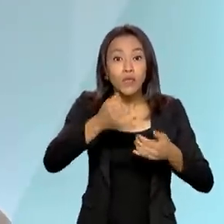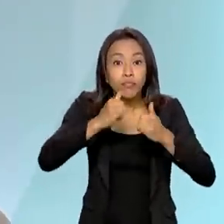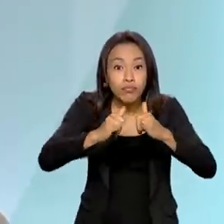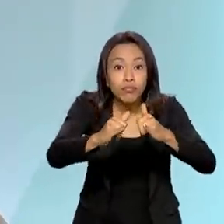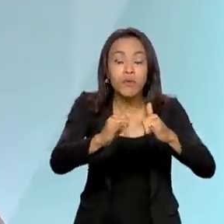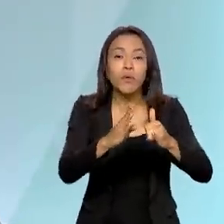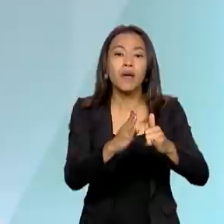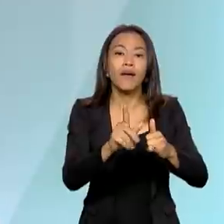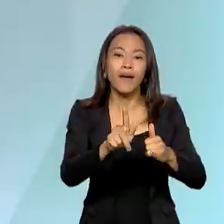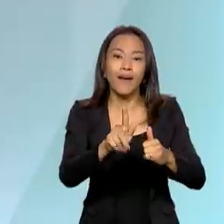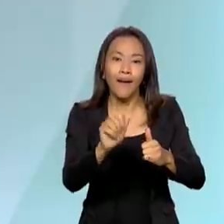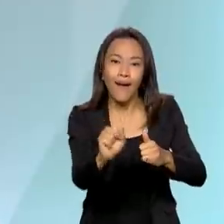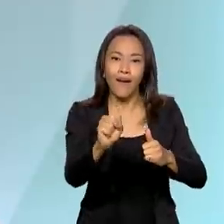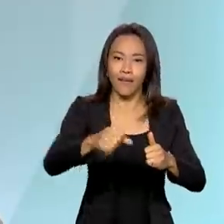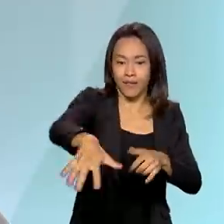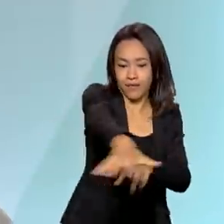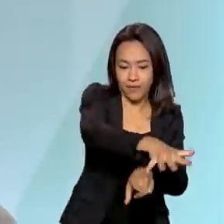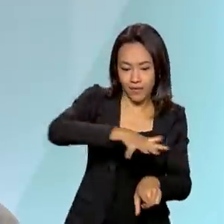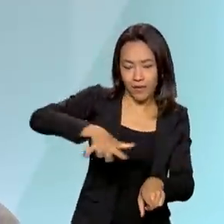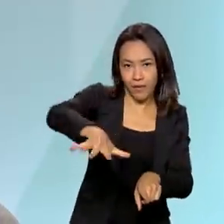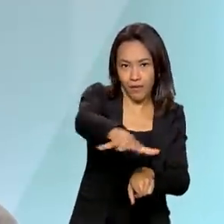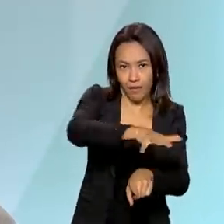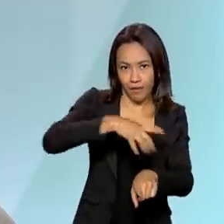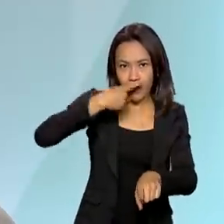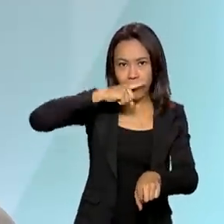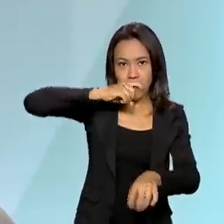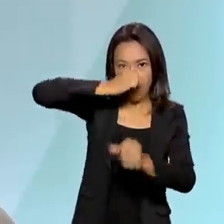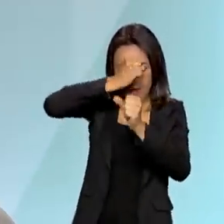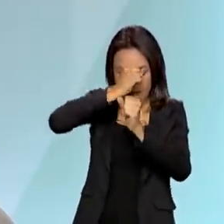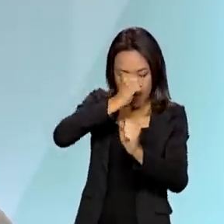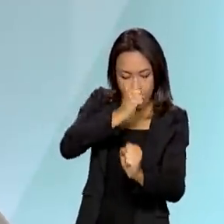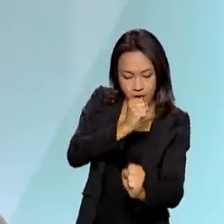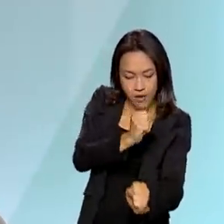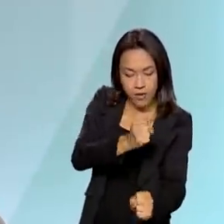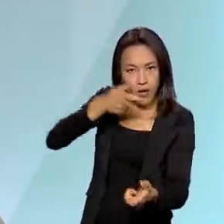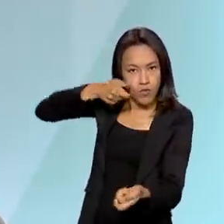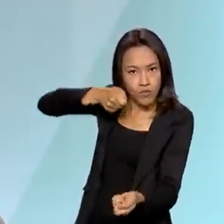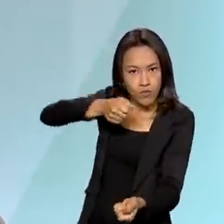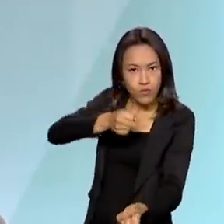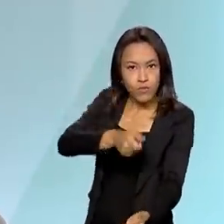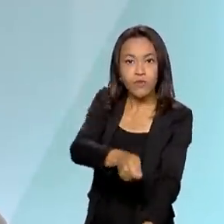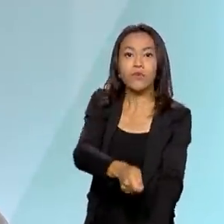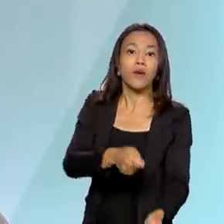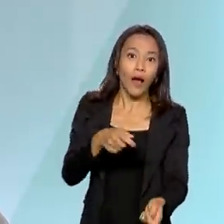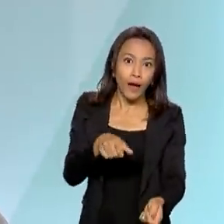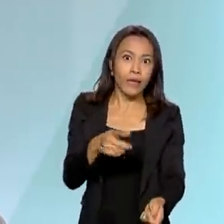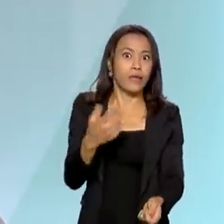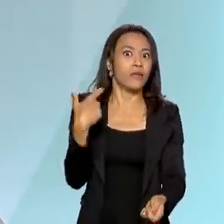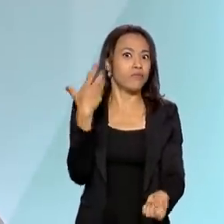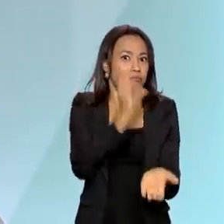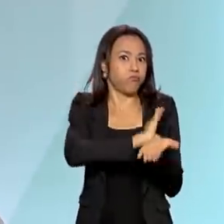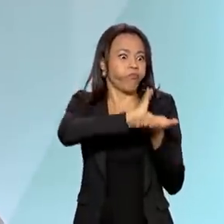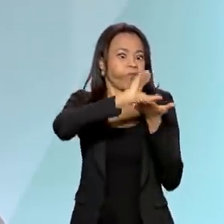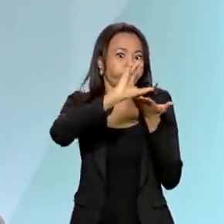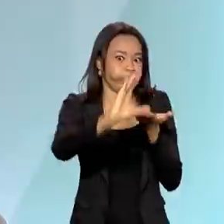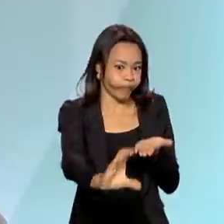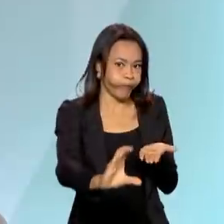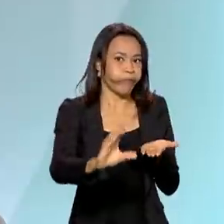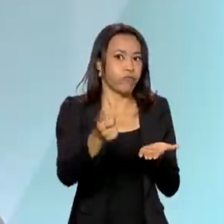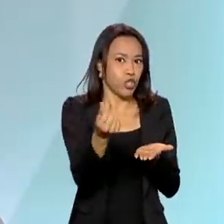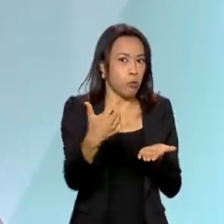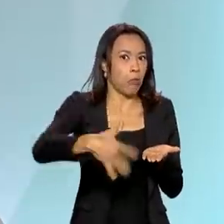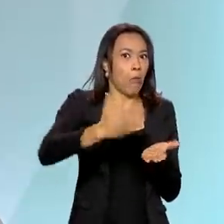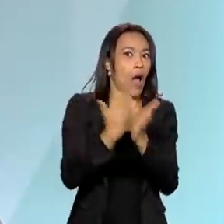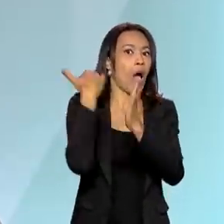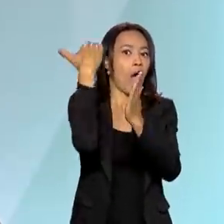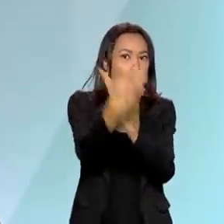dos resíduos do setor de cana-de-açúcar. Aí já são investimentos maiores, porque as unidades são grandes e